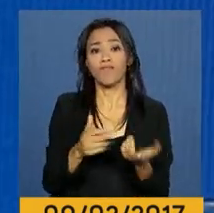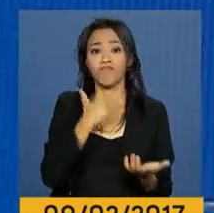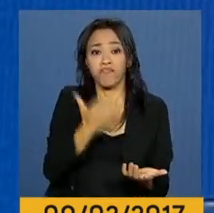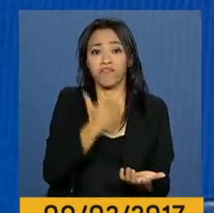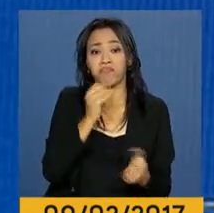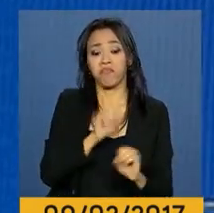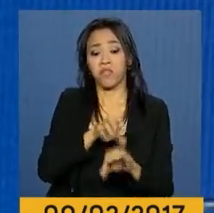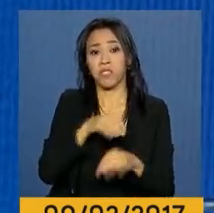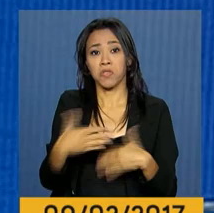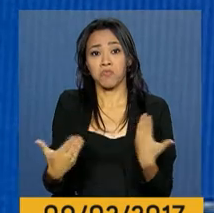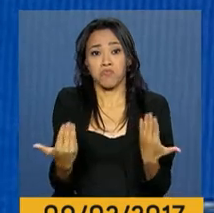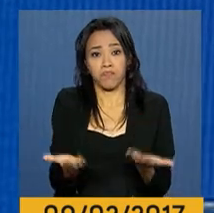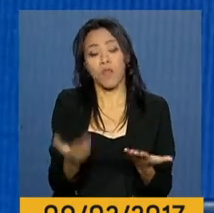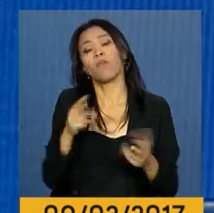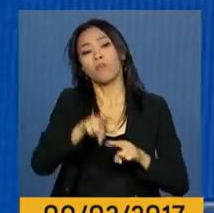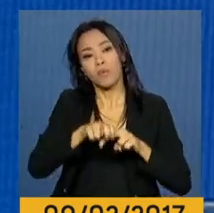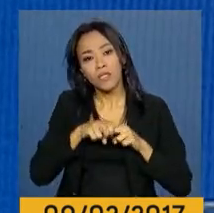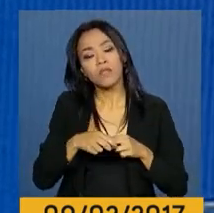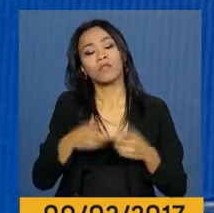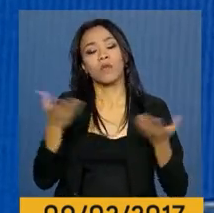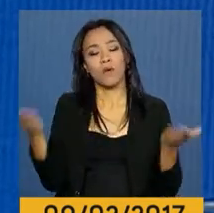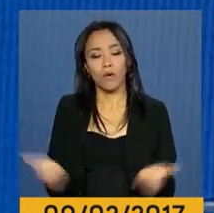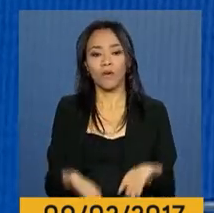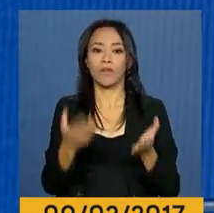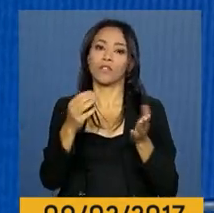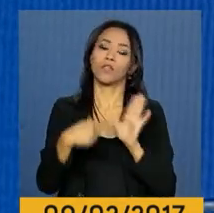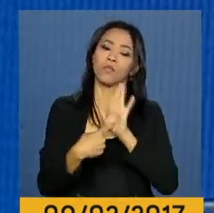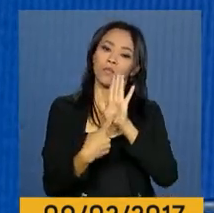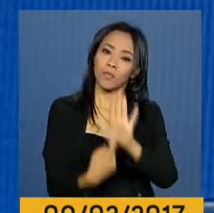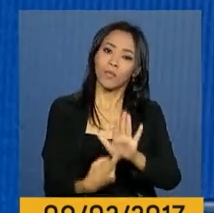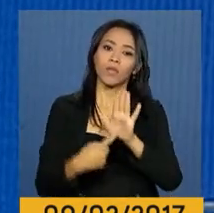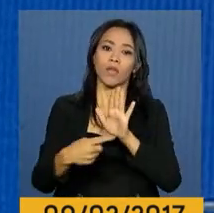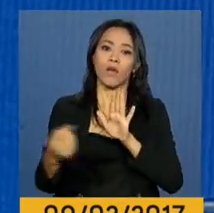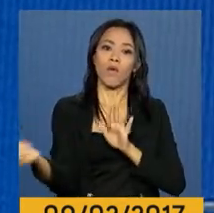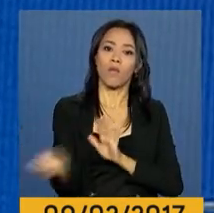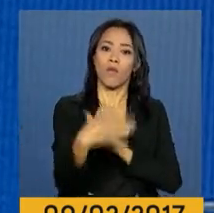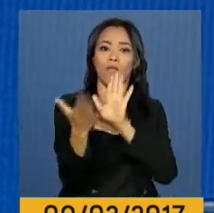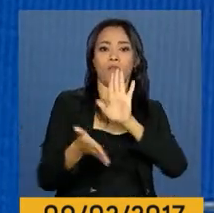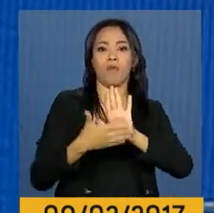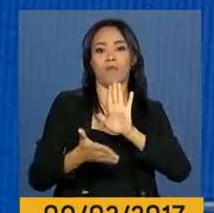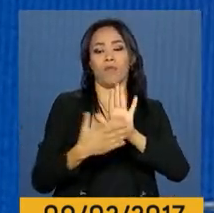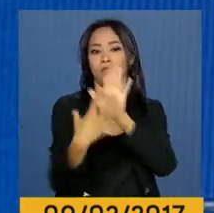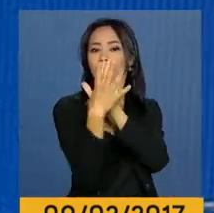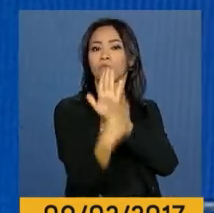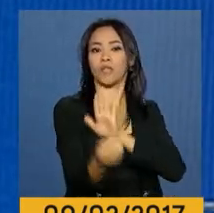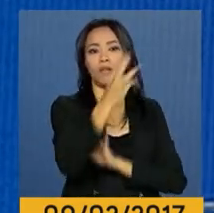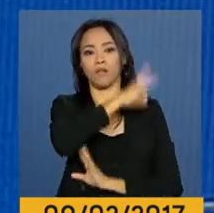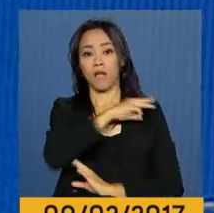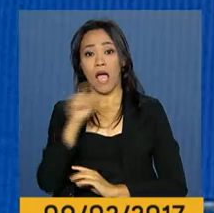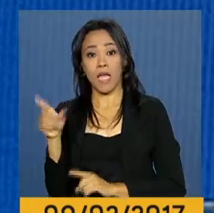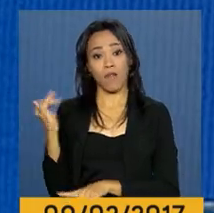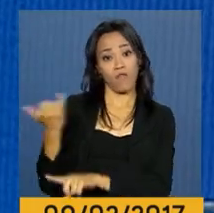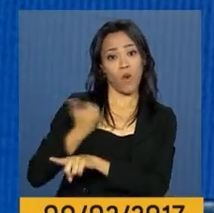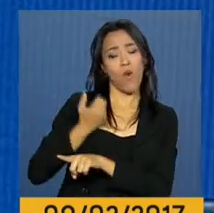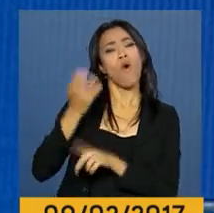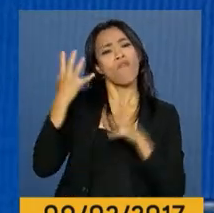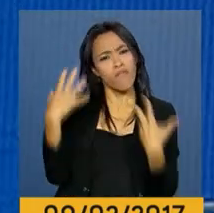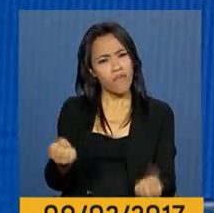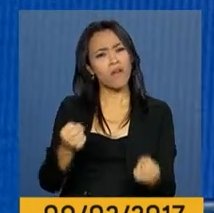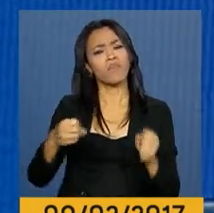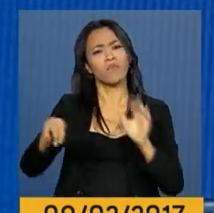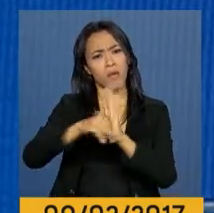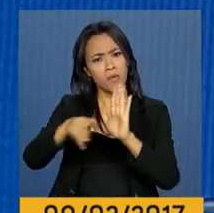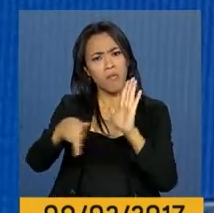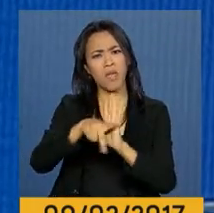impunha-se a reforma do ensino médio o Mendonça me trouxe o tema e nós dissemos olha vamos fazer por Medida Provisória porque isso já se debateu durante 20